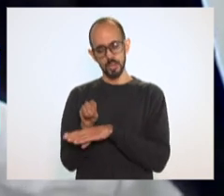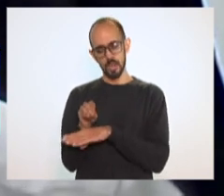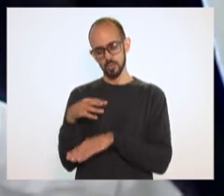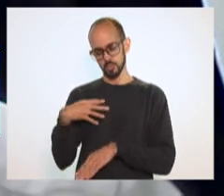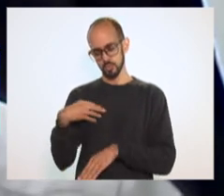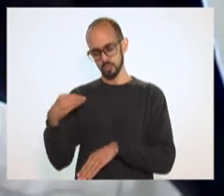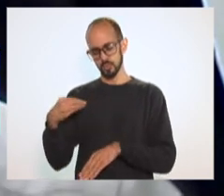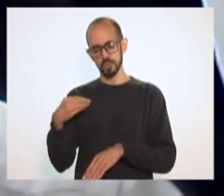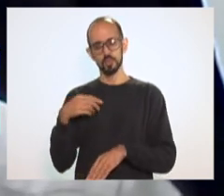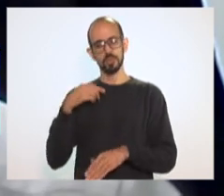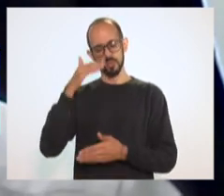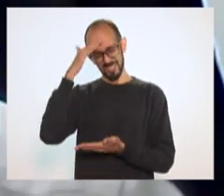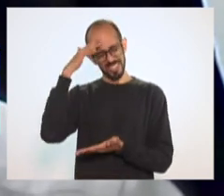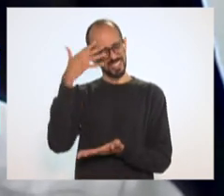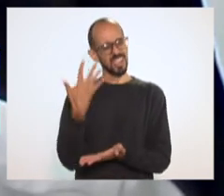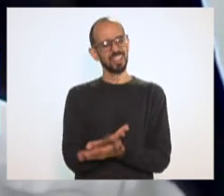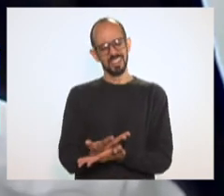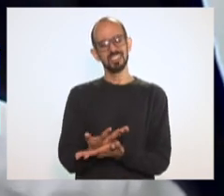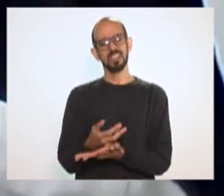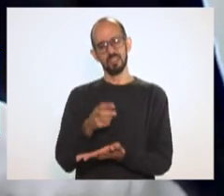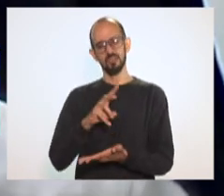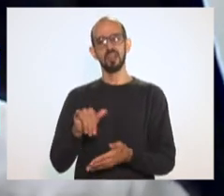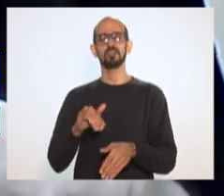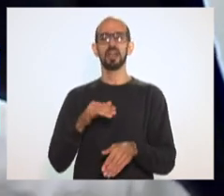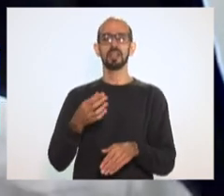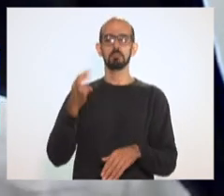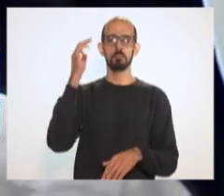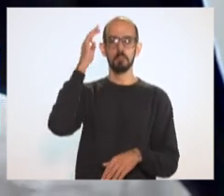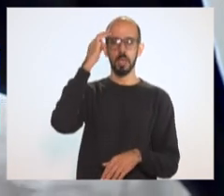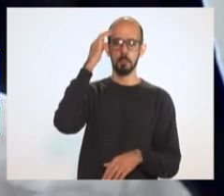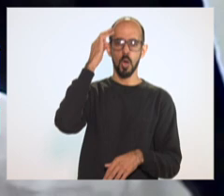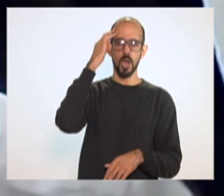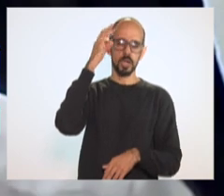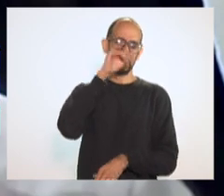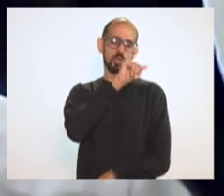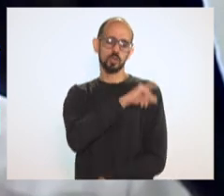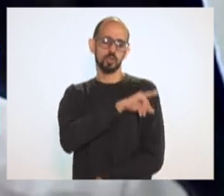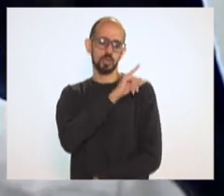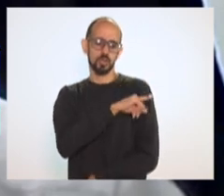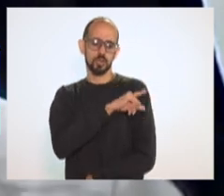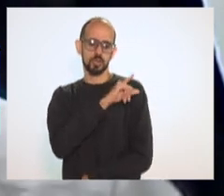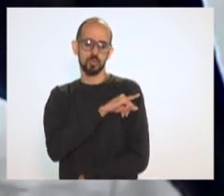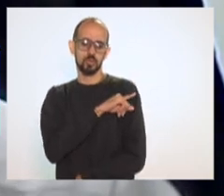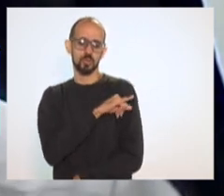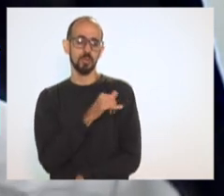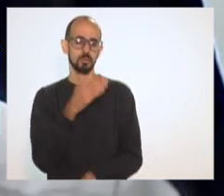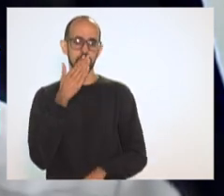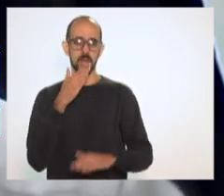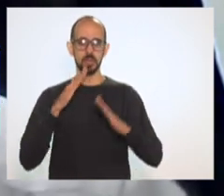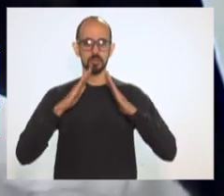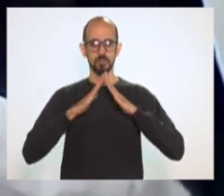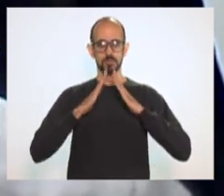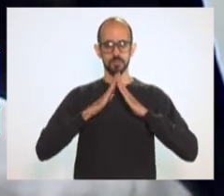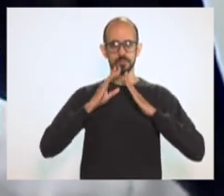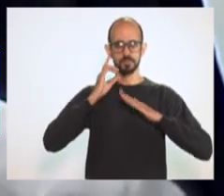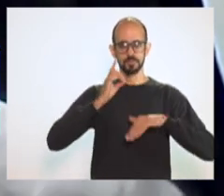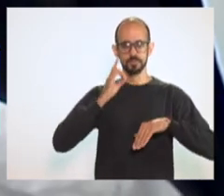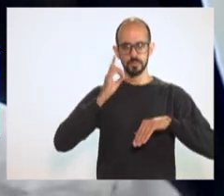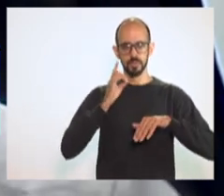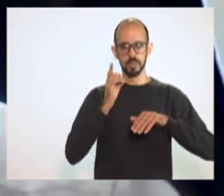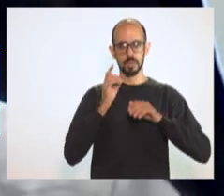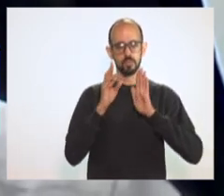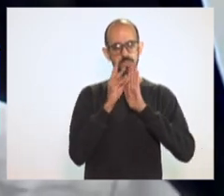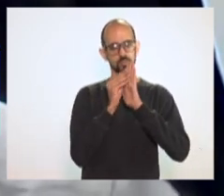que vão ficar registrados na memória do Rio de Janeiro e peço aqui a essa casa que possa fazer o registro nos anais